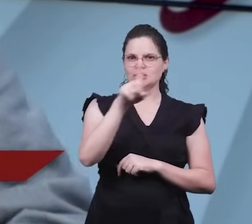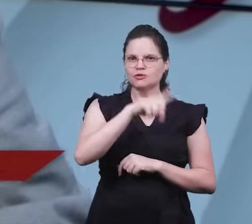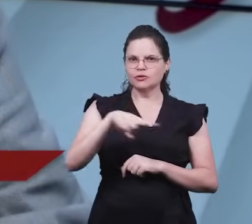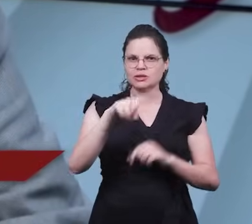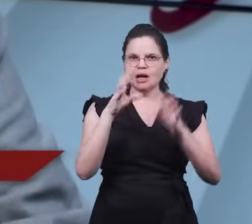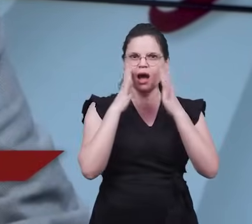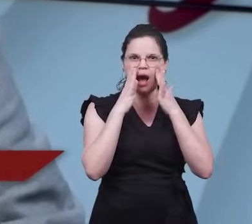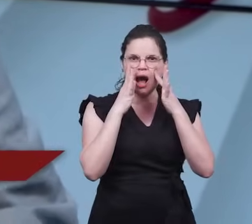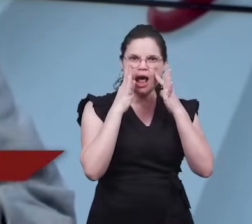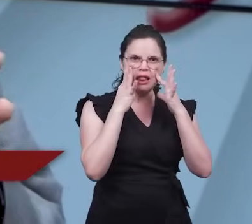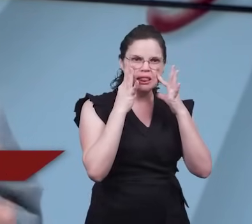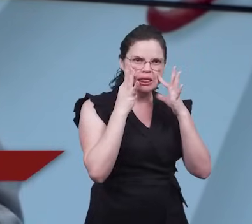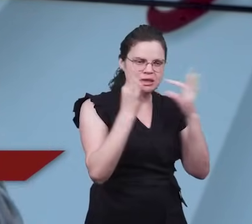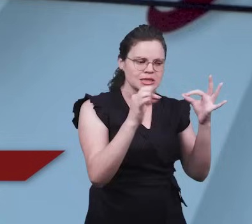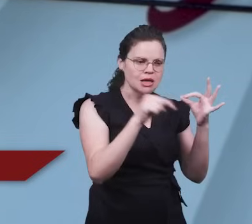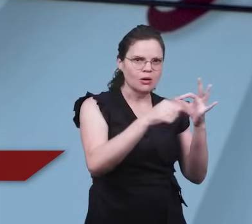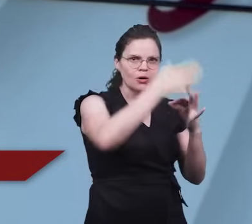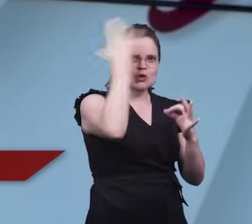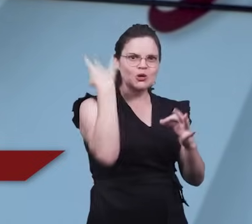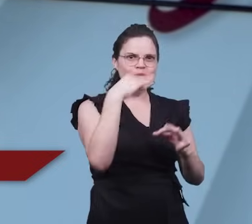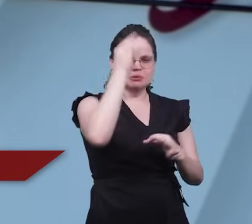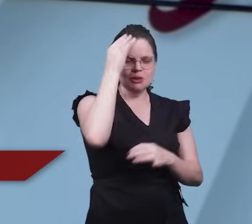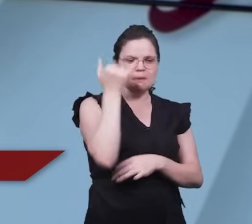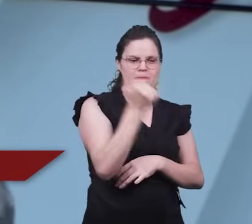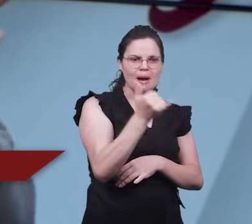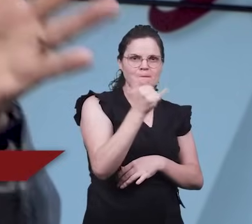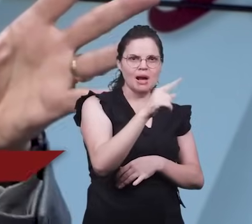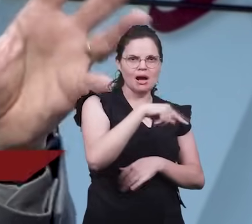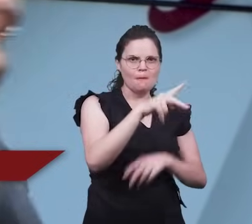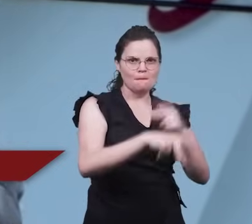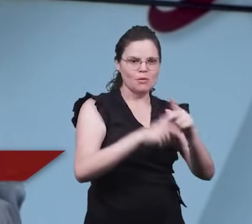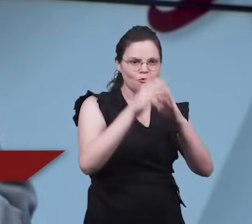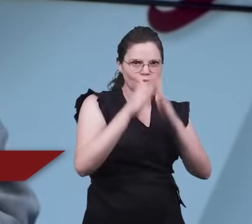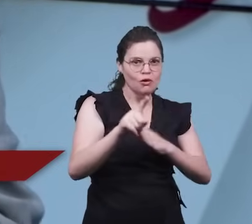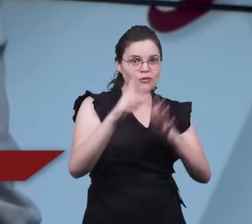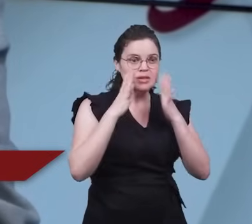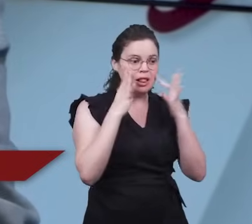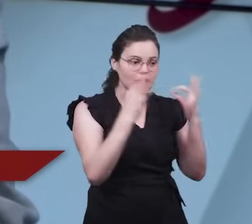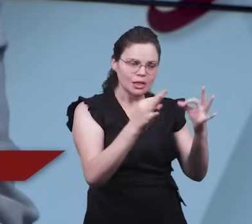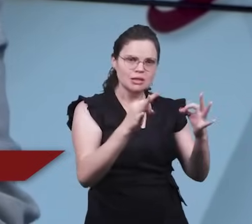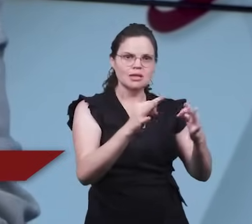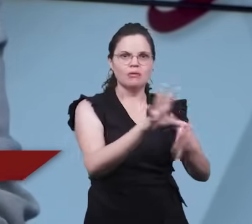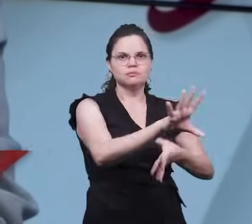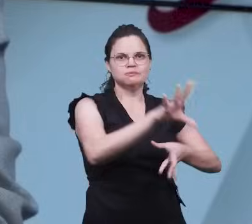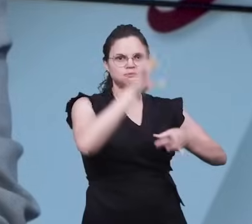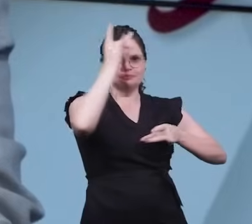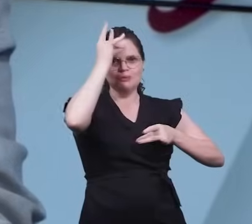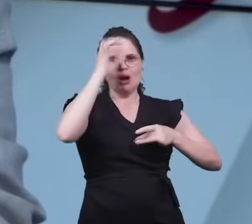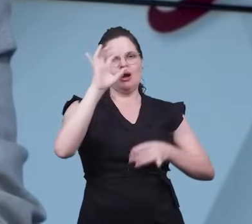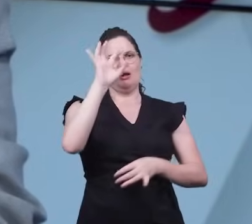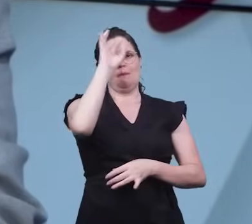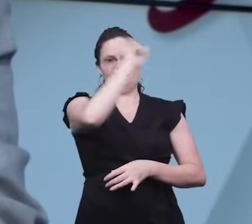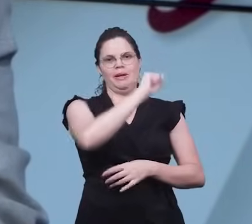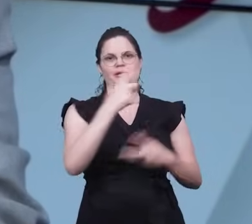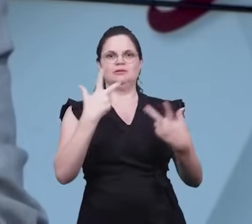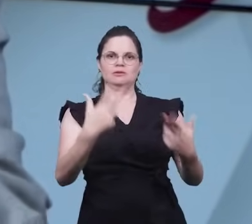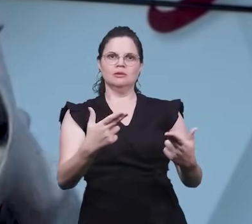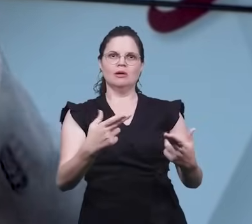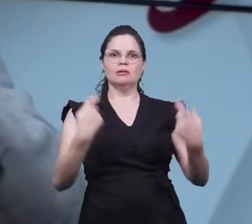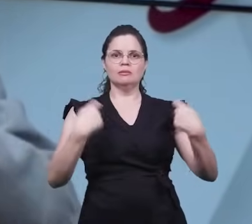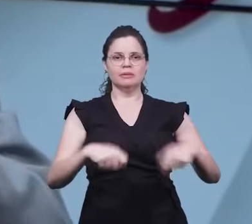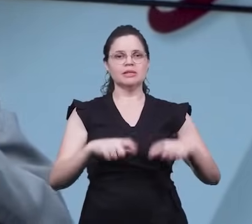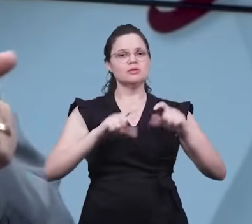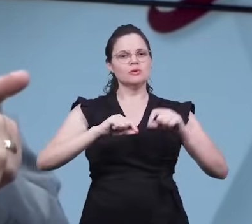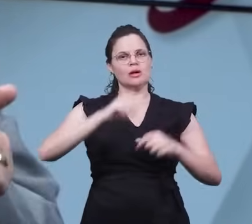tem ouvidos, ouça o que o Espírito diz às igrejas. Só existe uma maneira de se alcançar